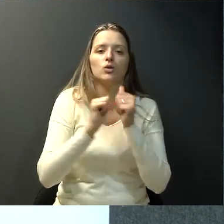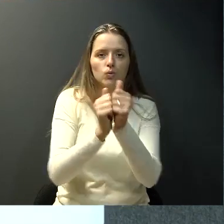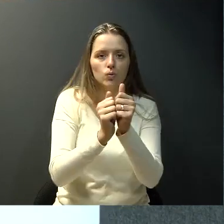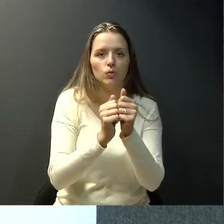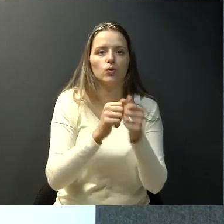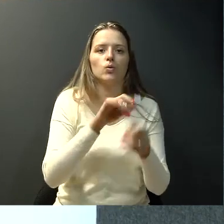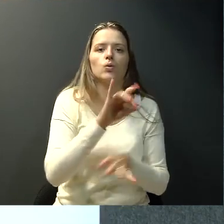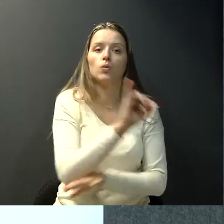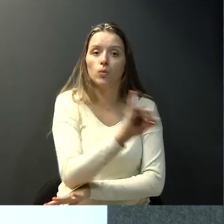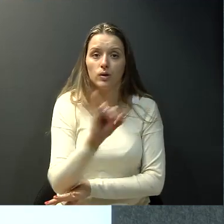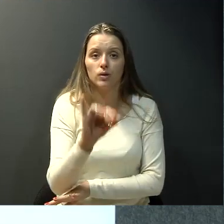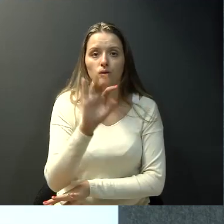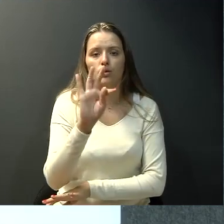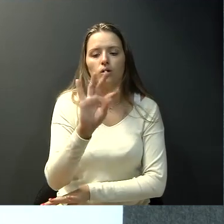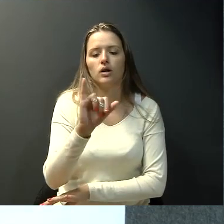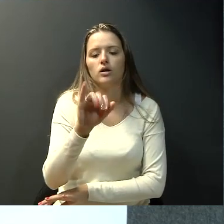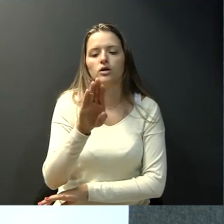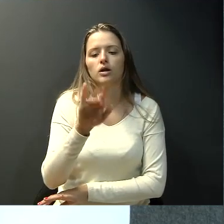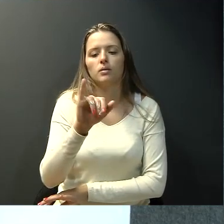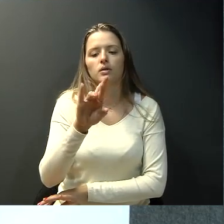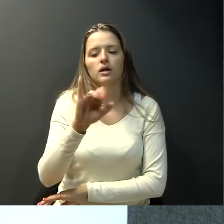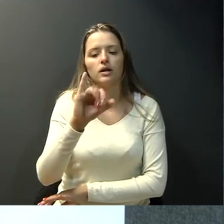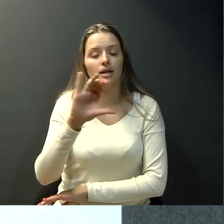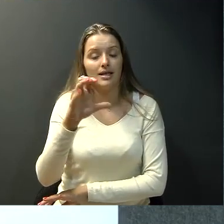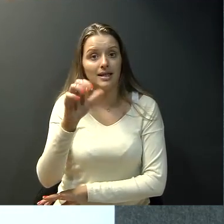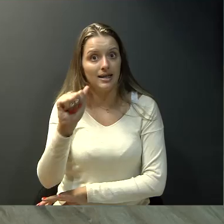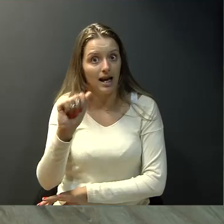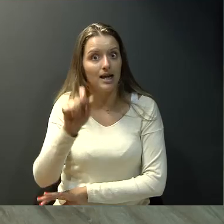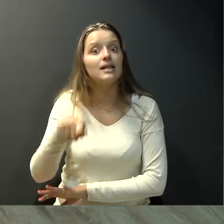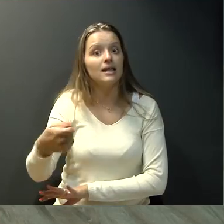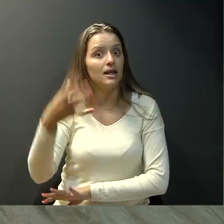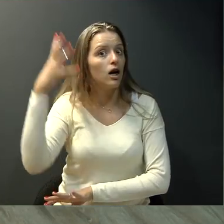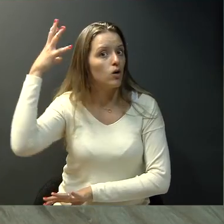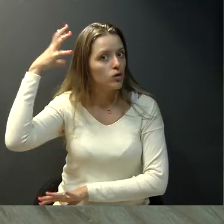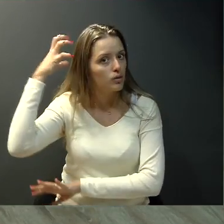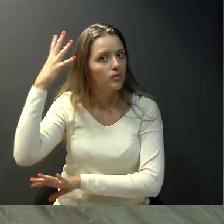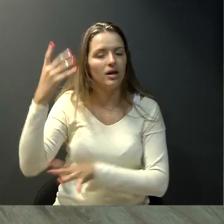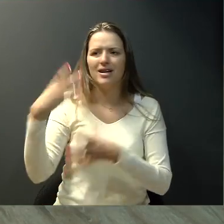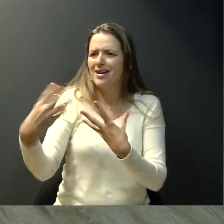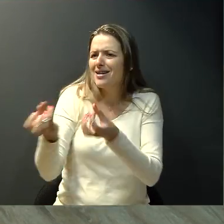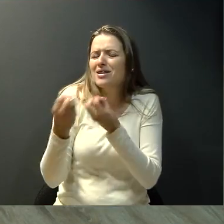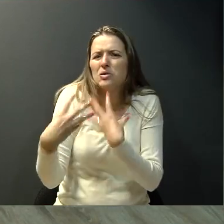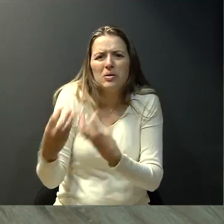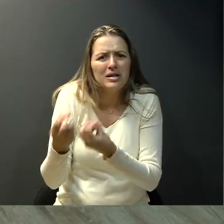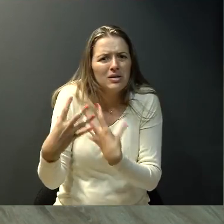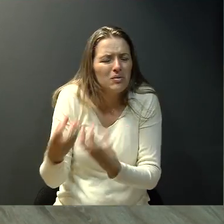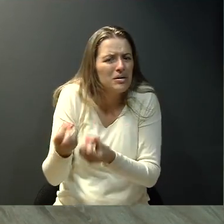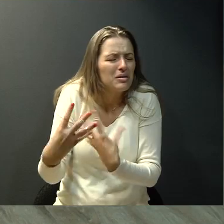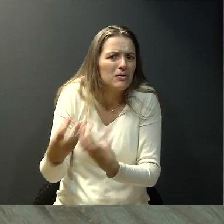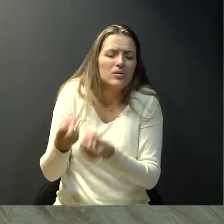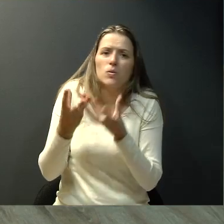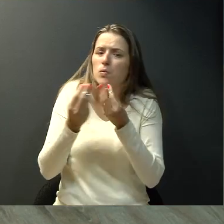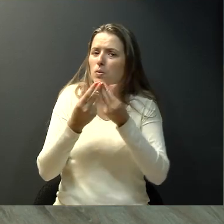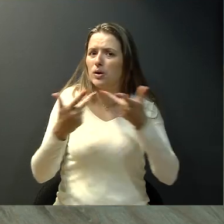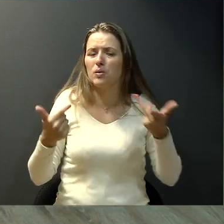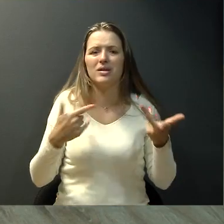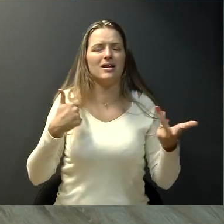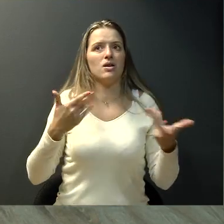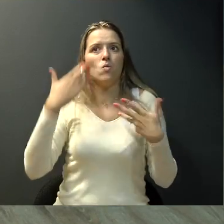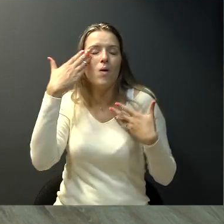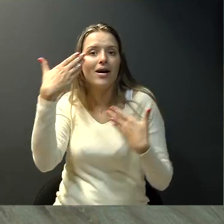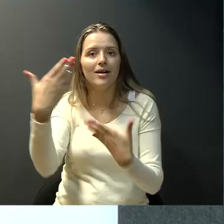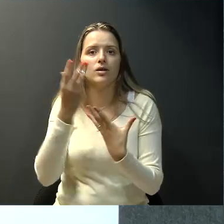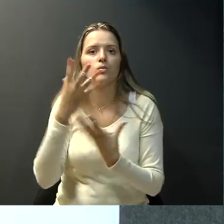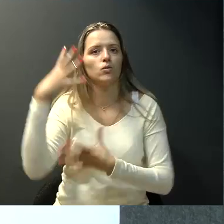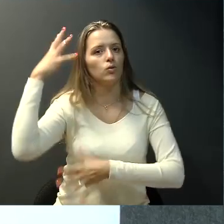esse. Que eu devo muito para ele até hoje, assim, nossa, ensinou para nós um monte. Assim, ficamos 6 anos fazendo aula de sinais